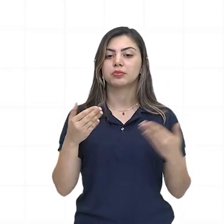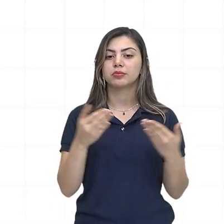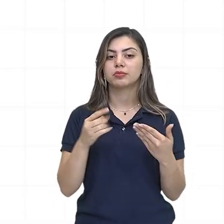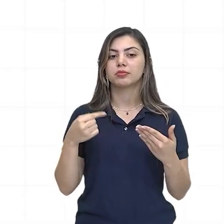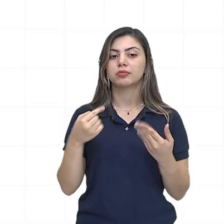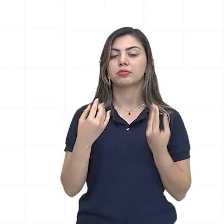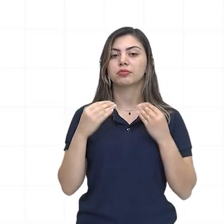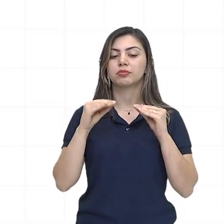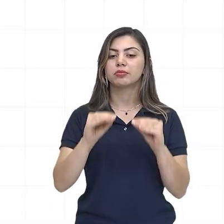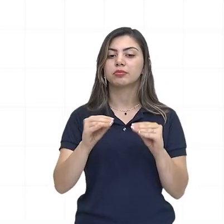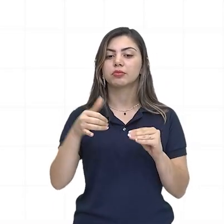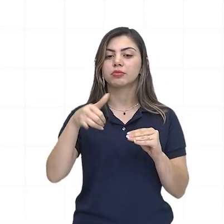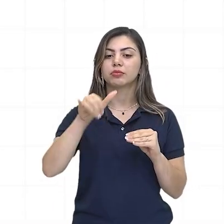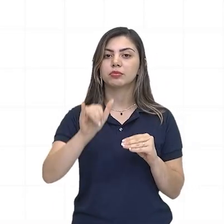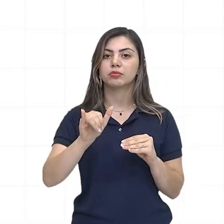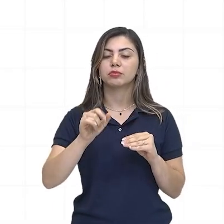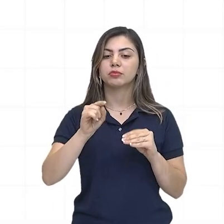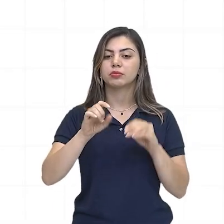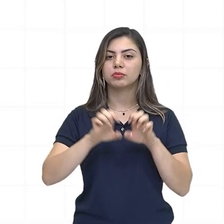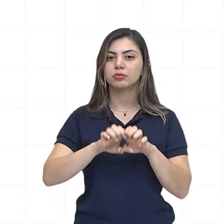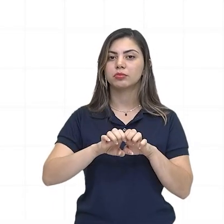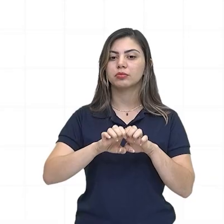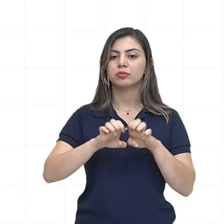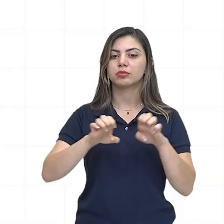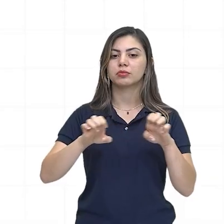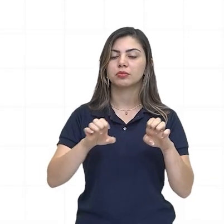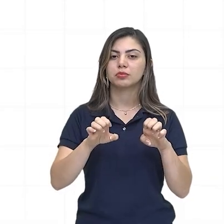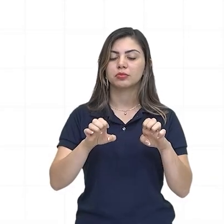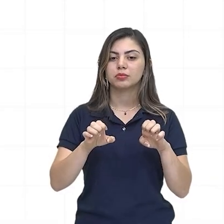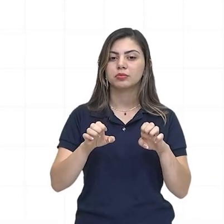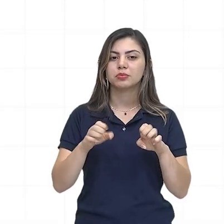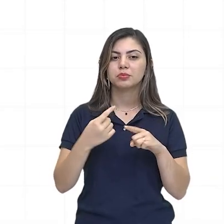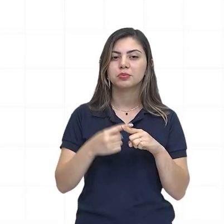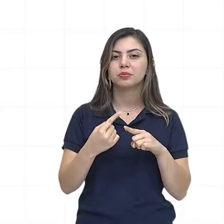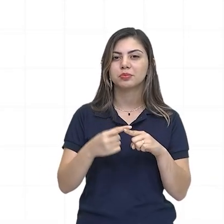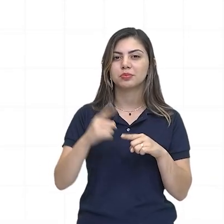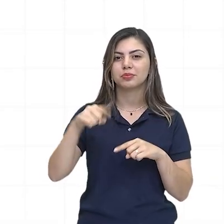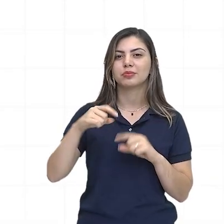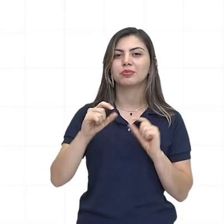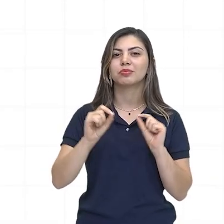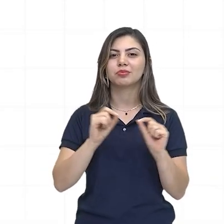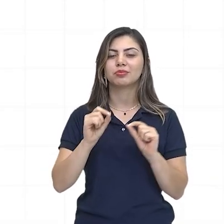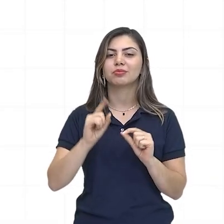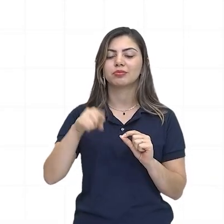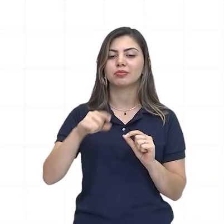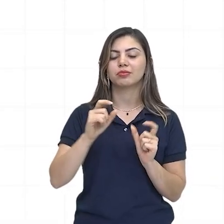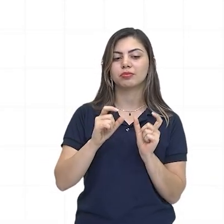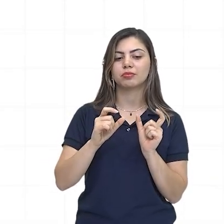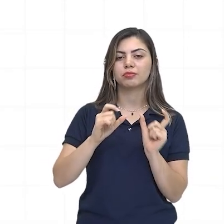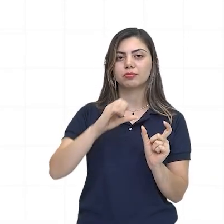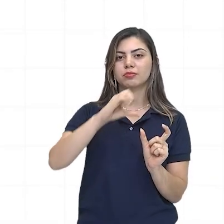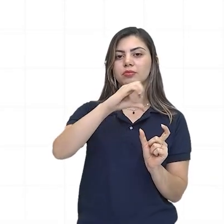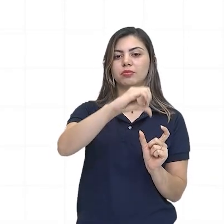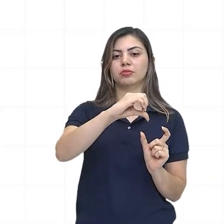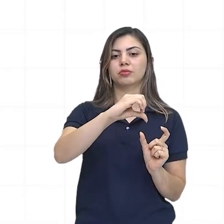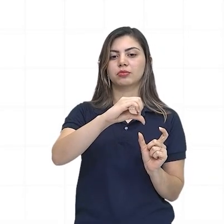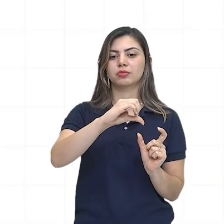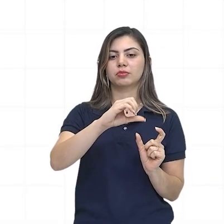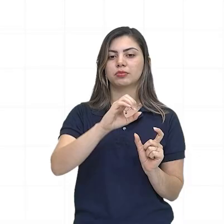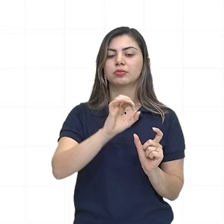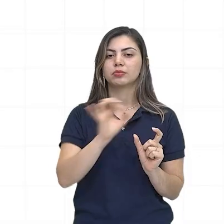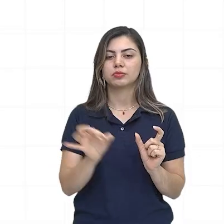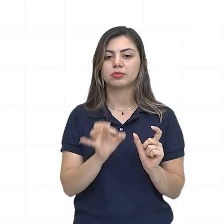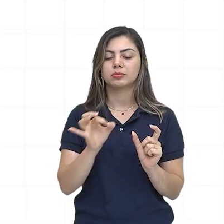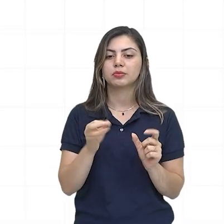y lá na potência, que a nossa potência aqui do nosso primeiro exemplo é o 9. Então, a gente aperta aqui no x elevado a